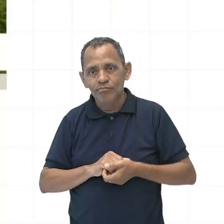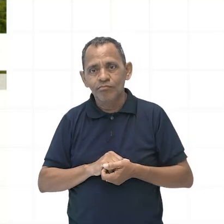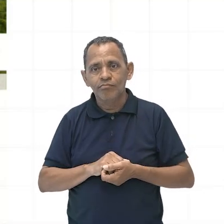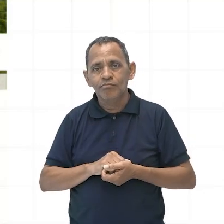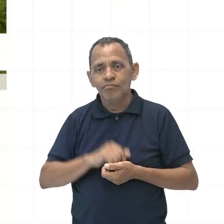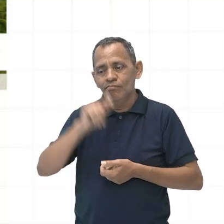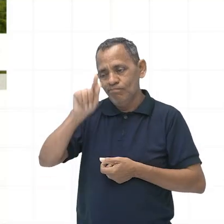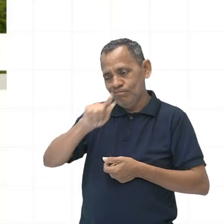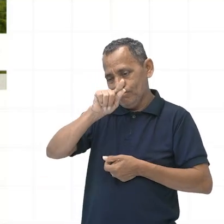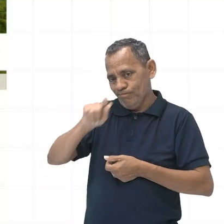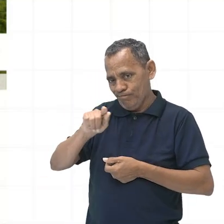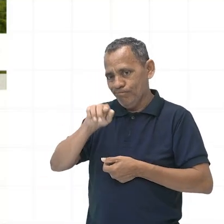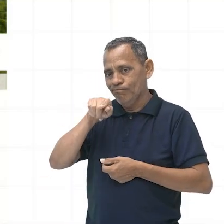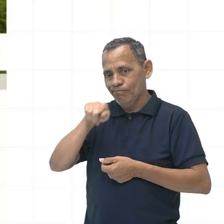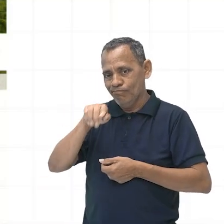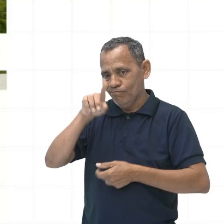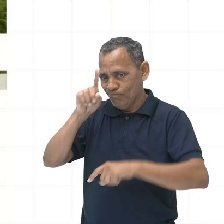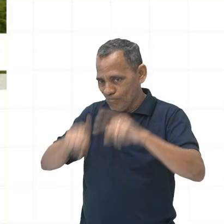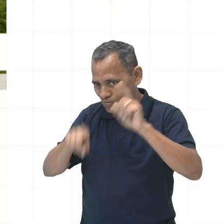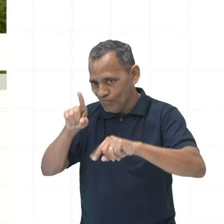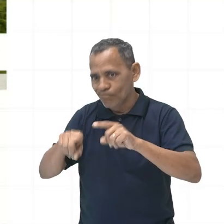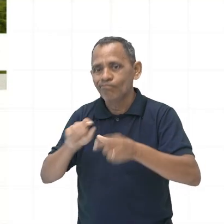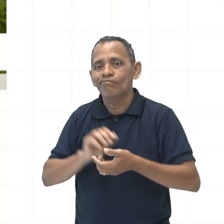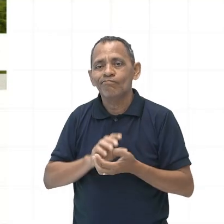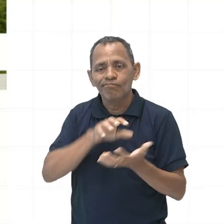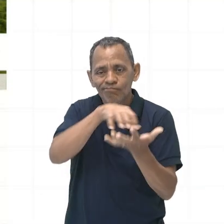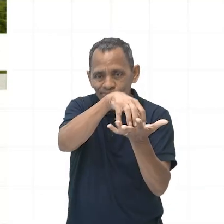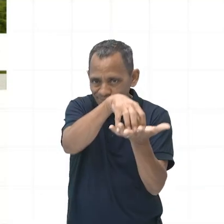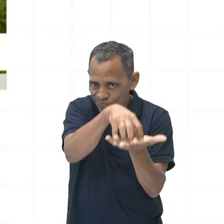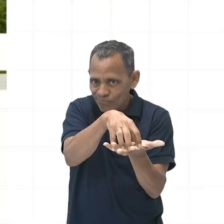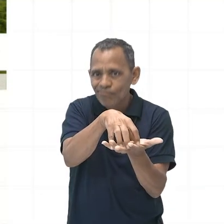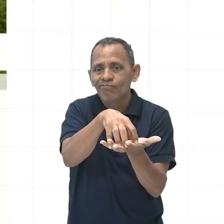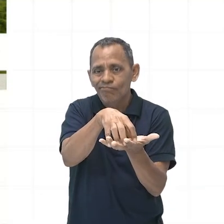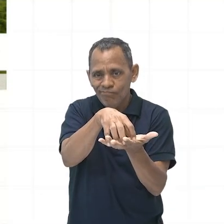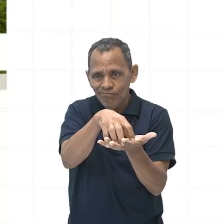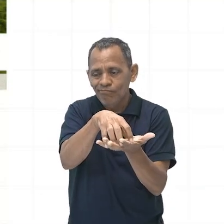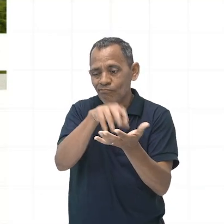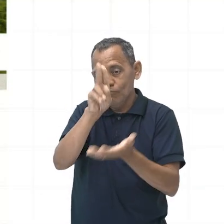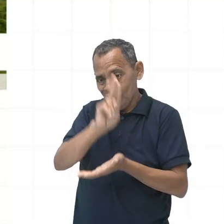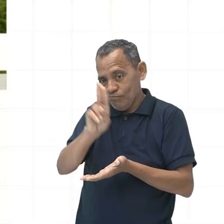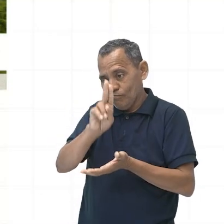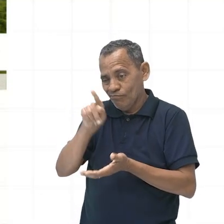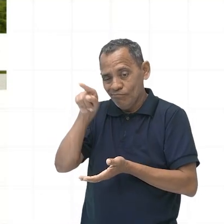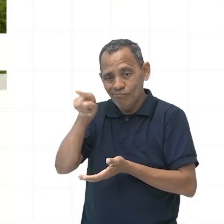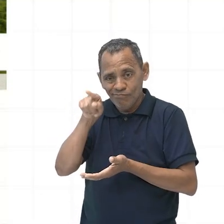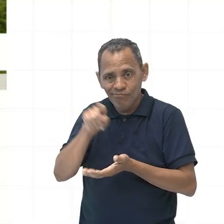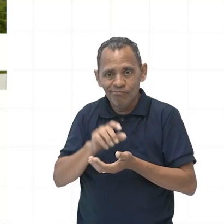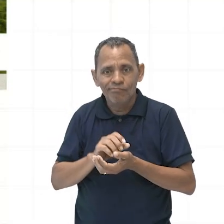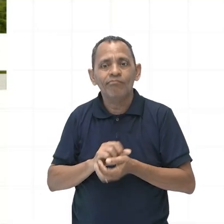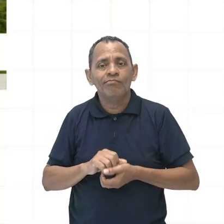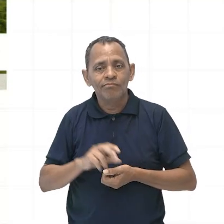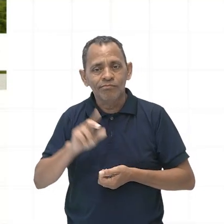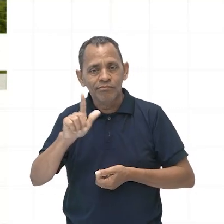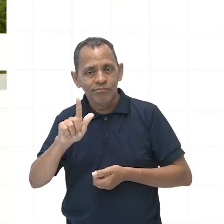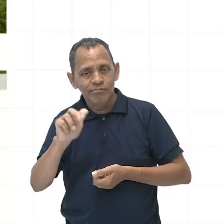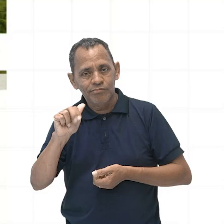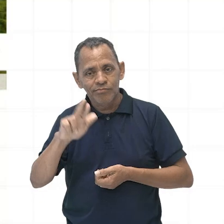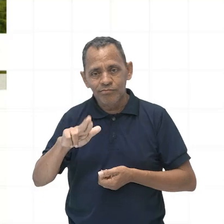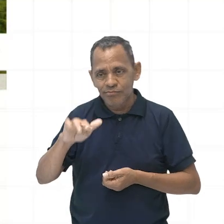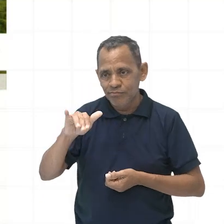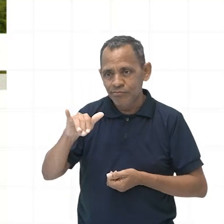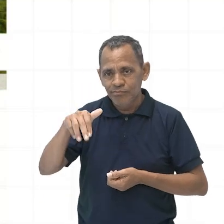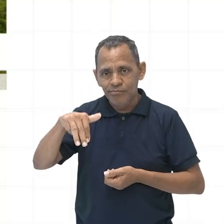Inutilização ou destruição. Então, veículos que, por exemplo, fosse usado no garimpo, balsas, tratores, escravadeiras.